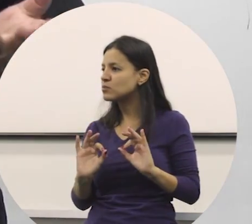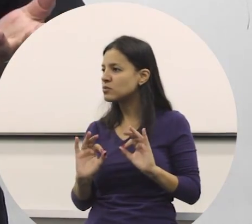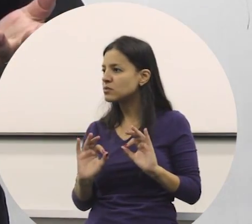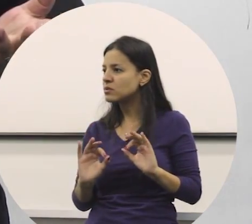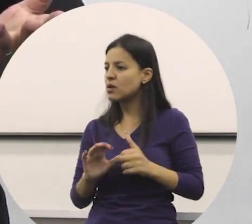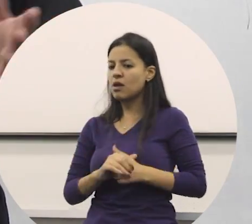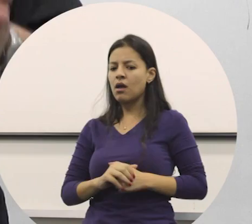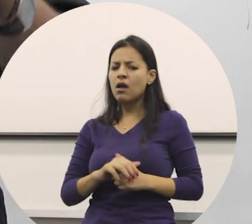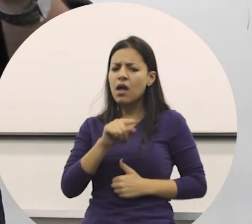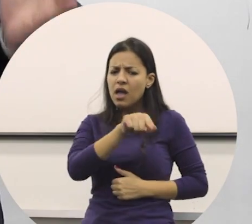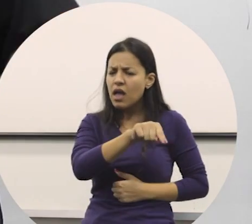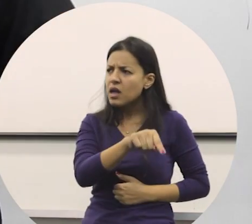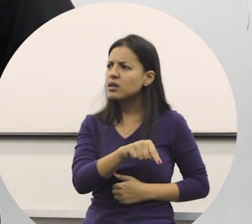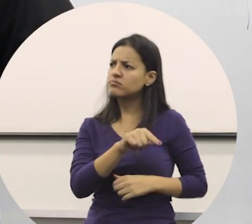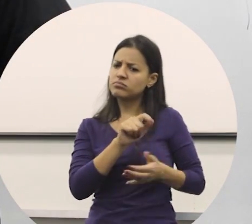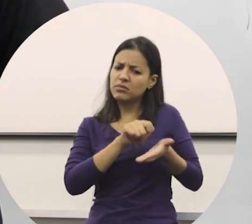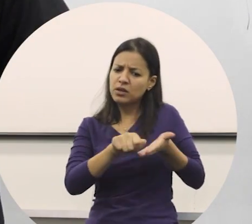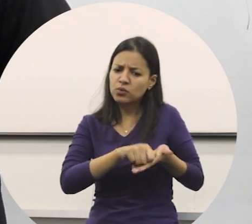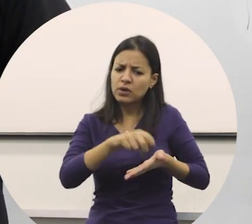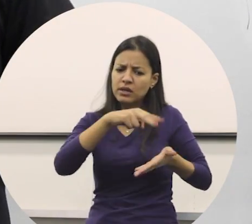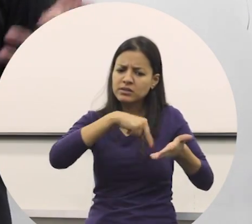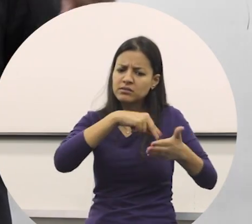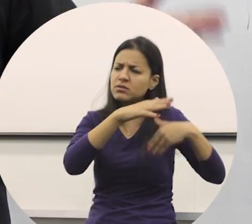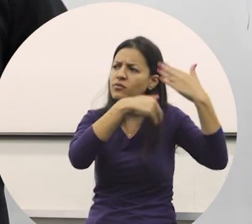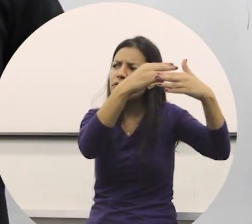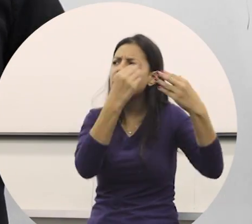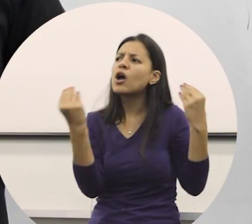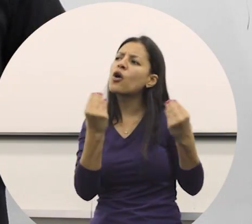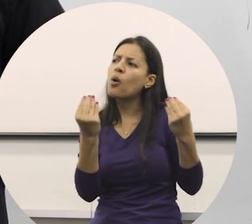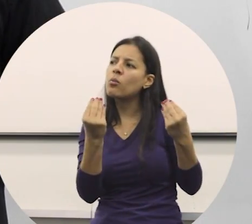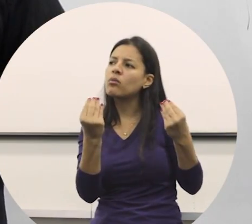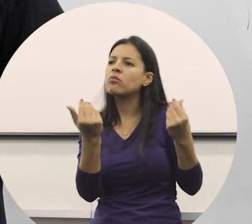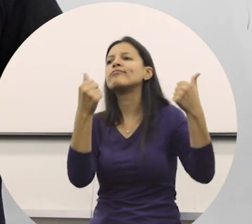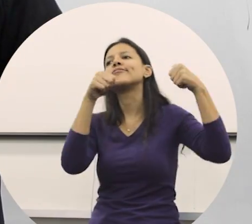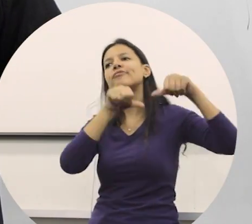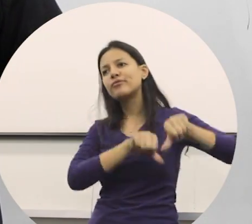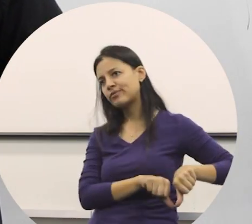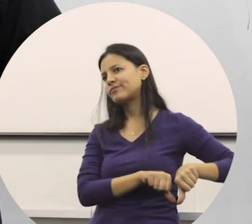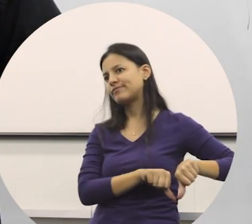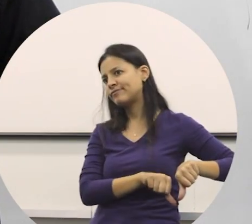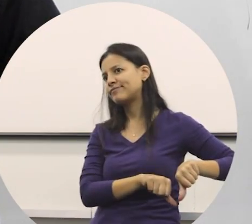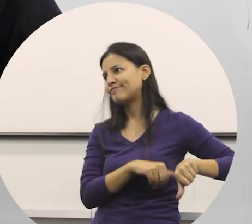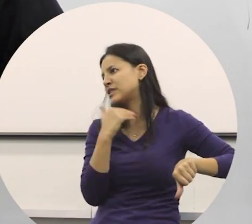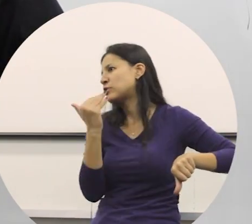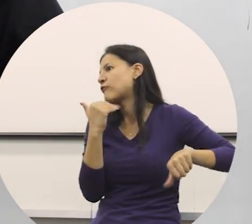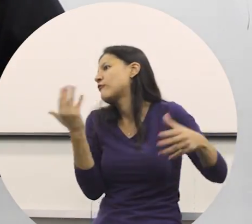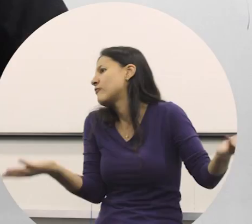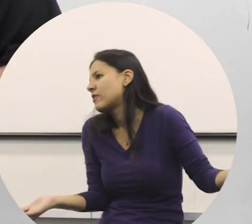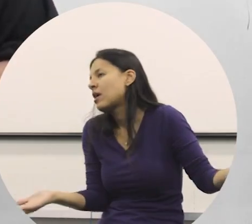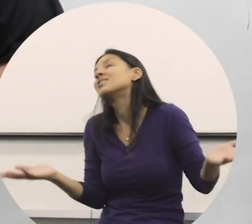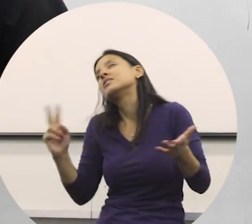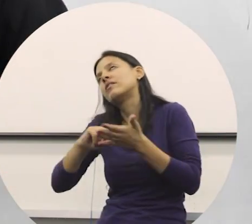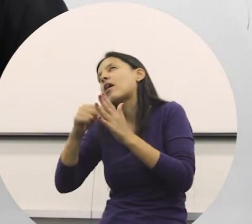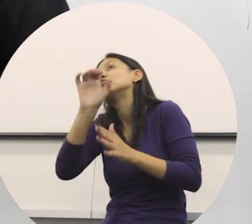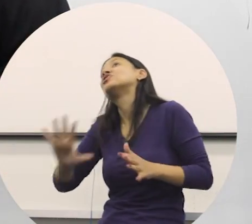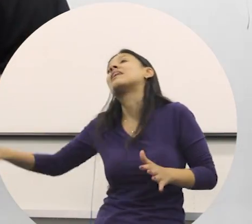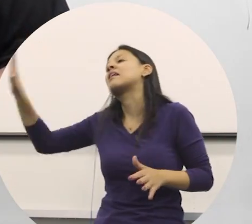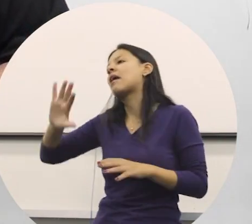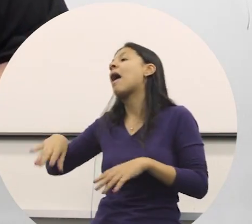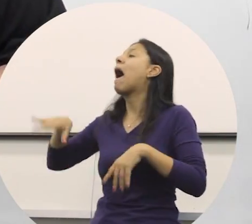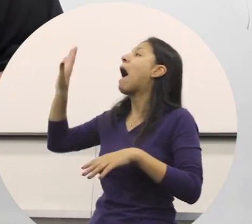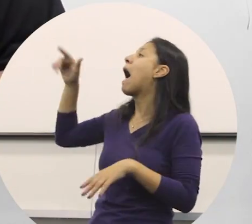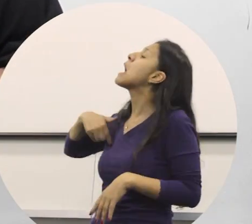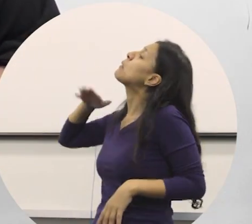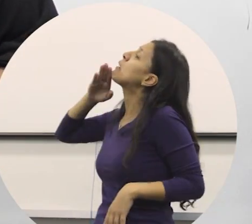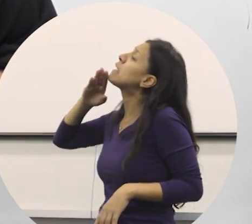desenvolvimento de leitura e escrita dessa pessoa? Vai acontecer insucesso. Lógico, estou generalizando. Né? Você, ah, mas eu conheço uma